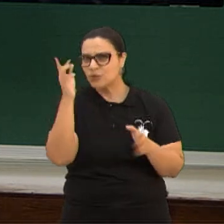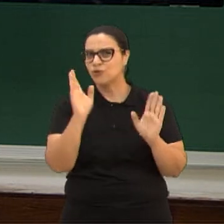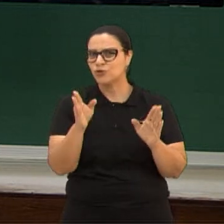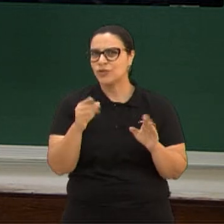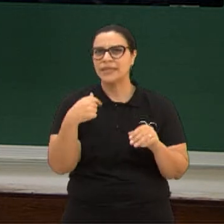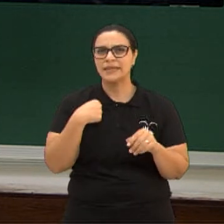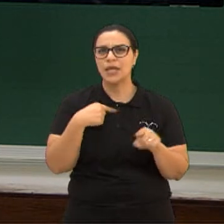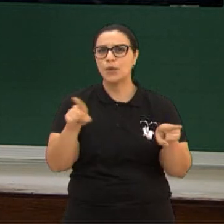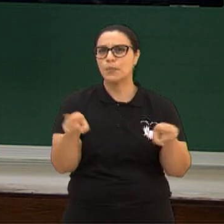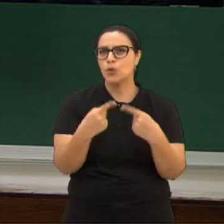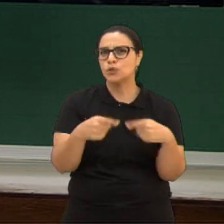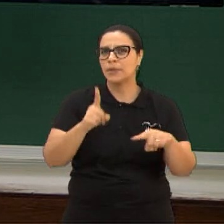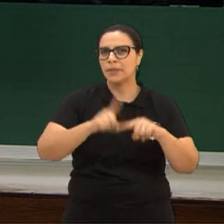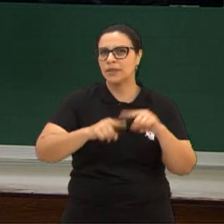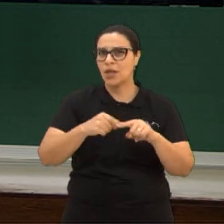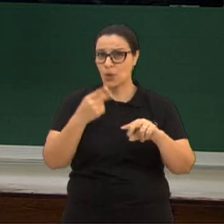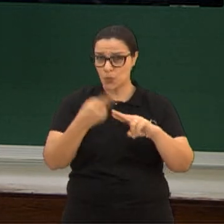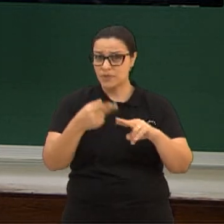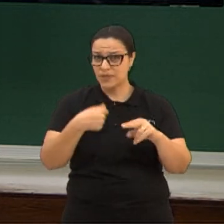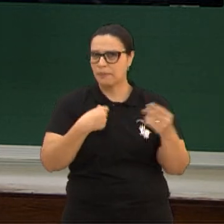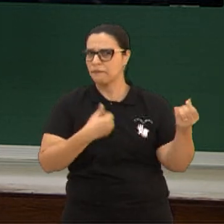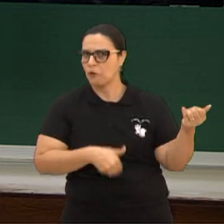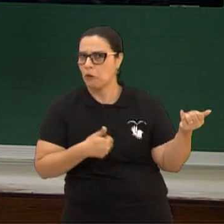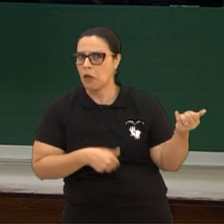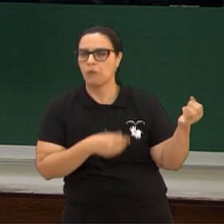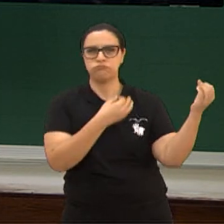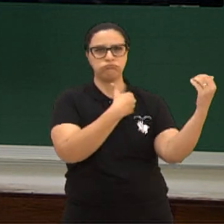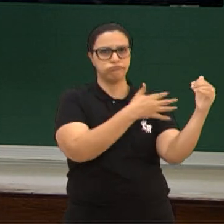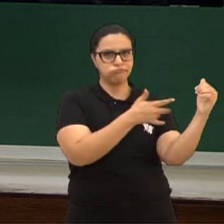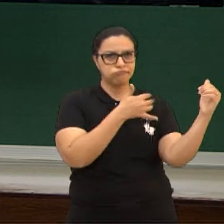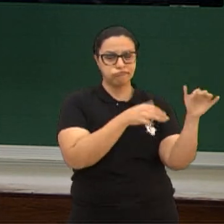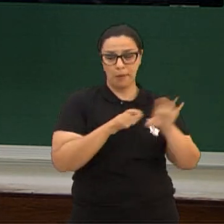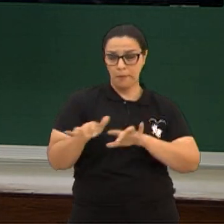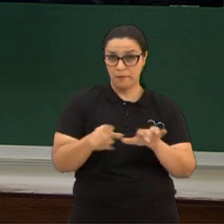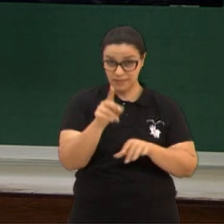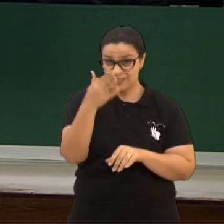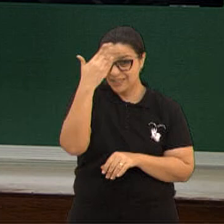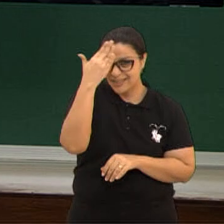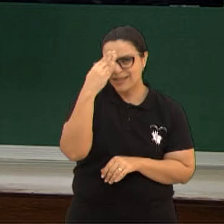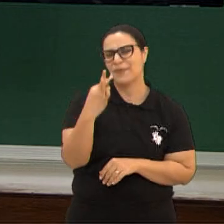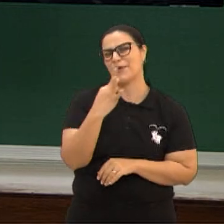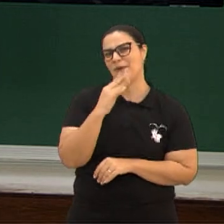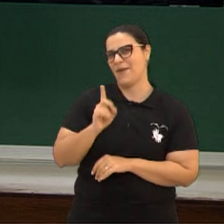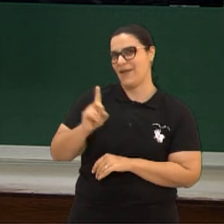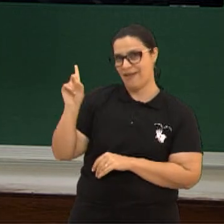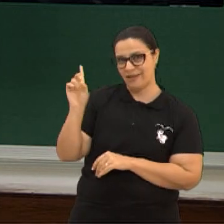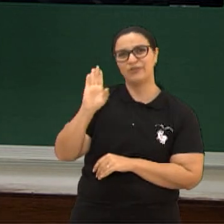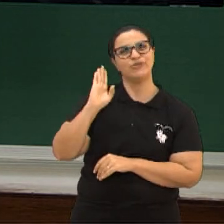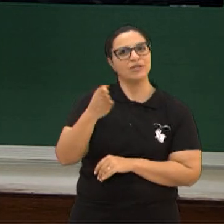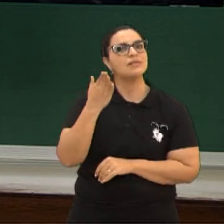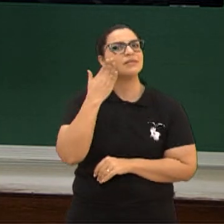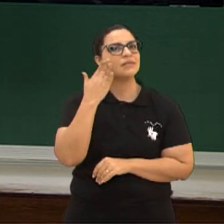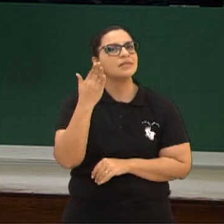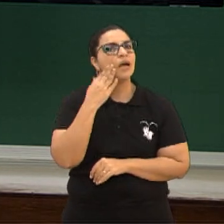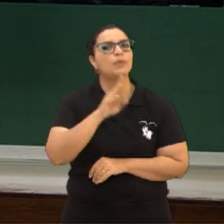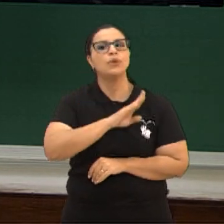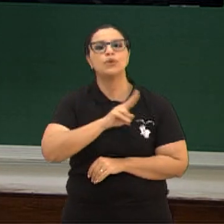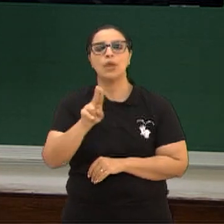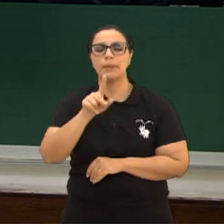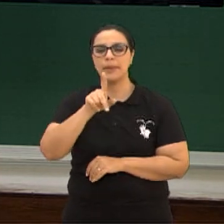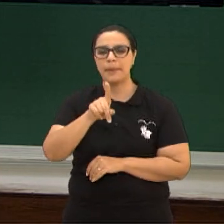algum musical instrument? Se você toca musical instrument, você conhece. Sabe que isso aqui se